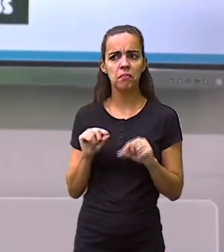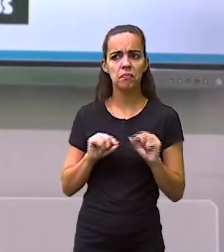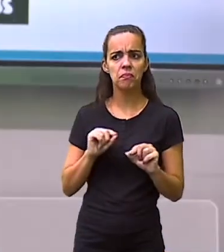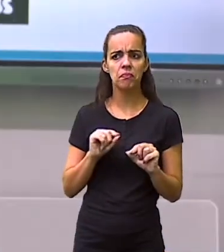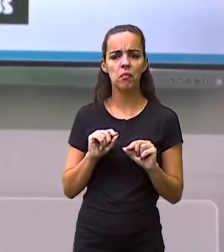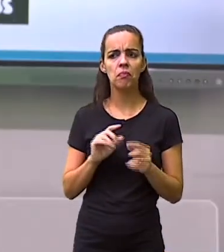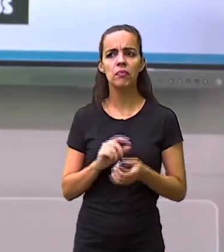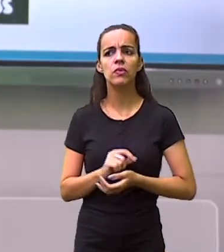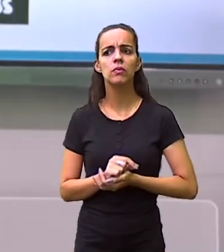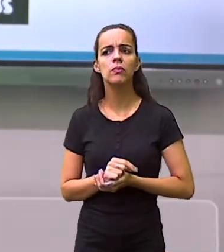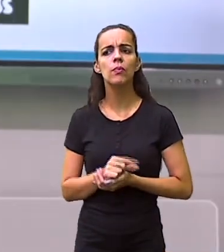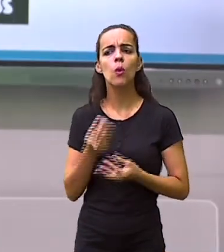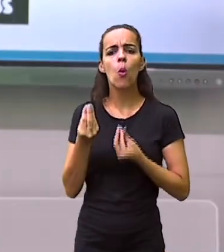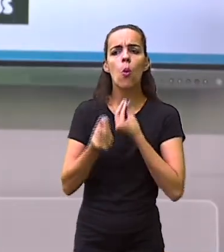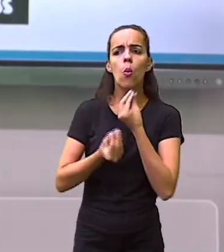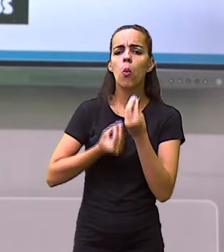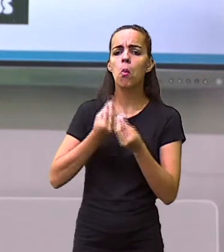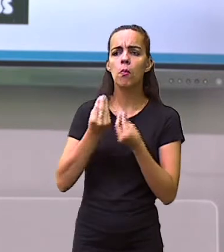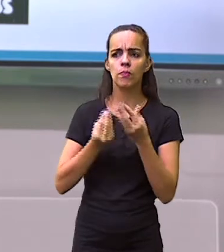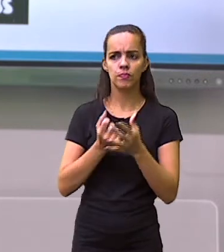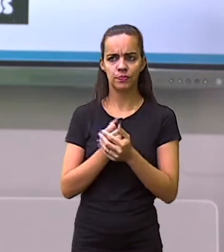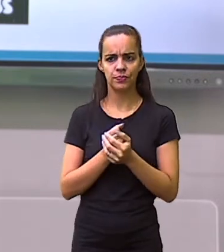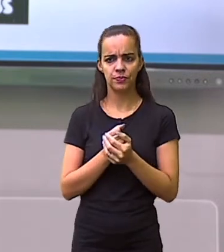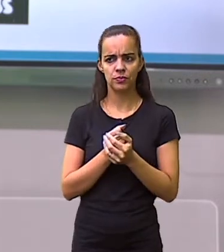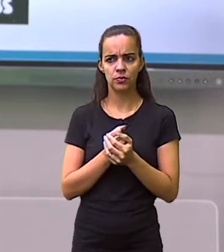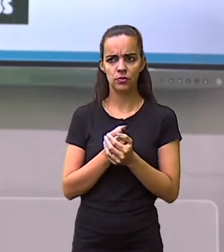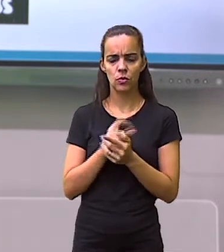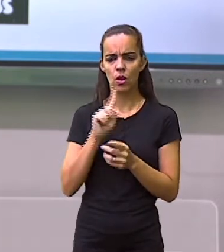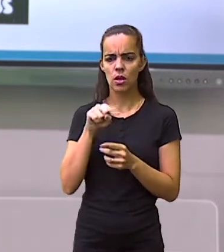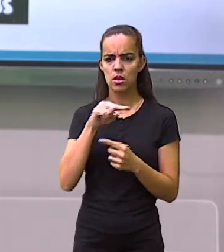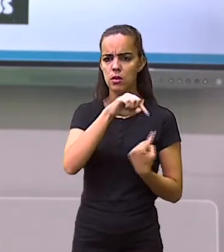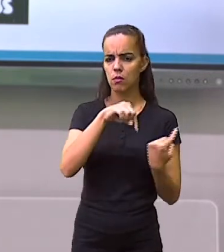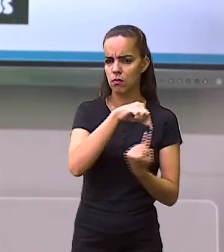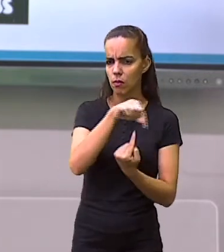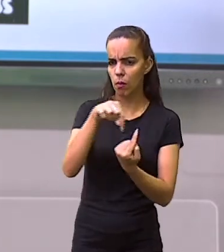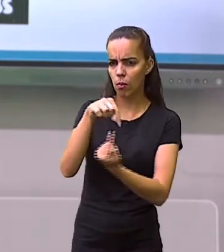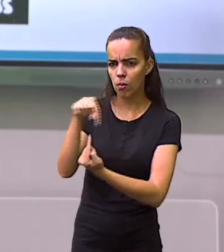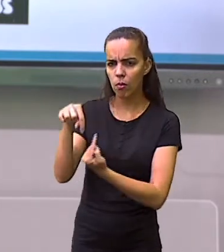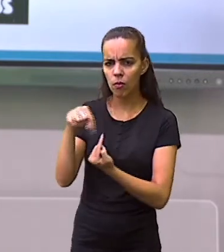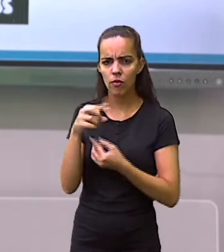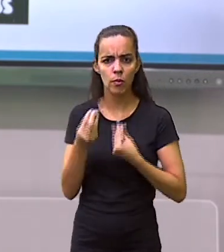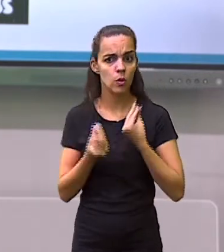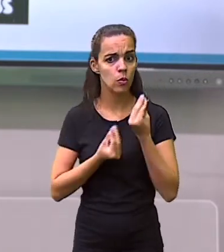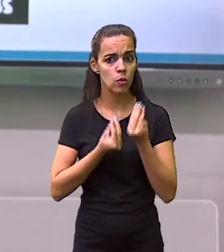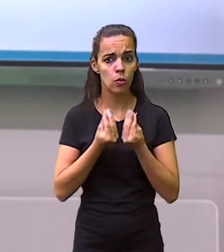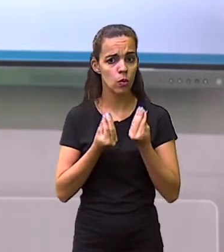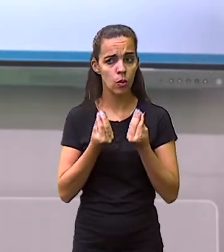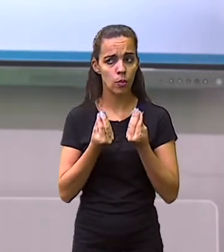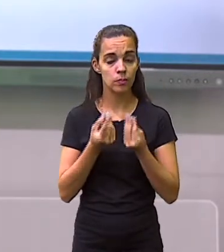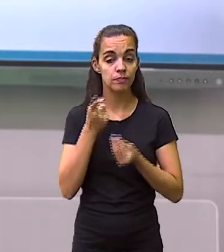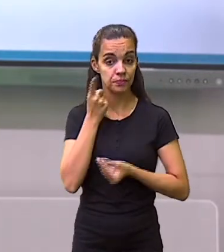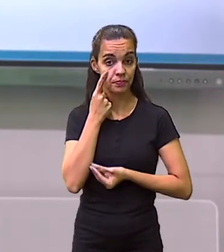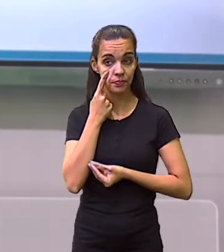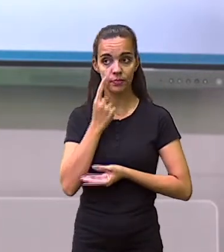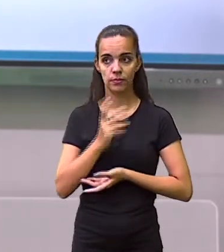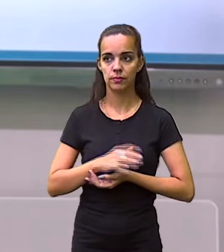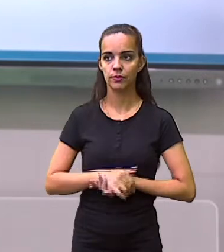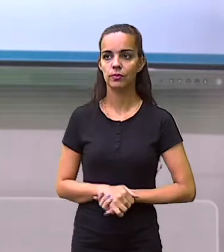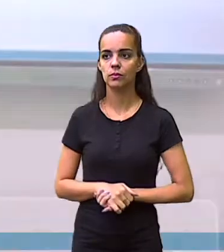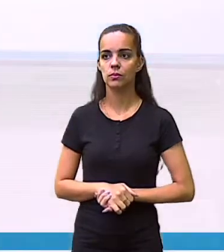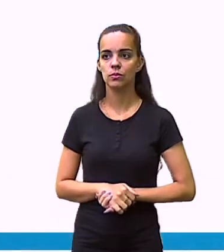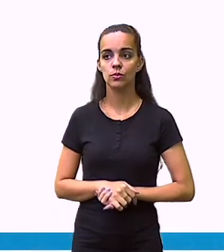que é e como ocorre o movimento de rotação? Veja a seguir.